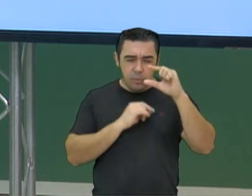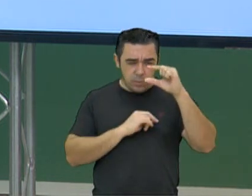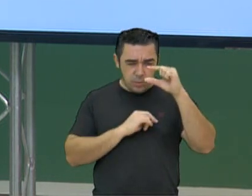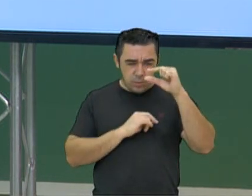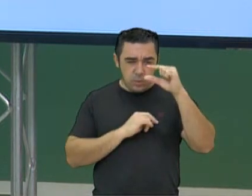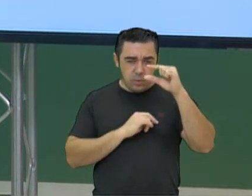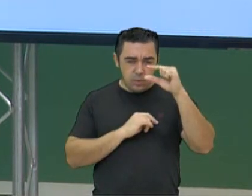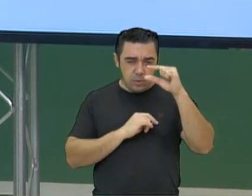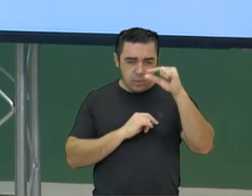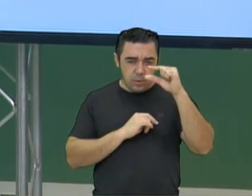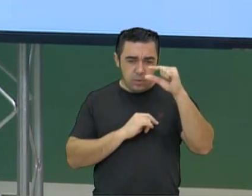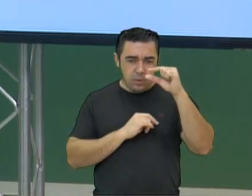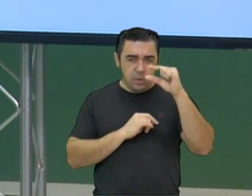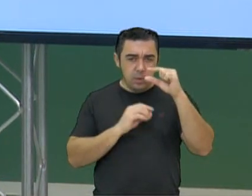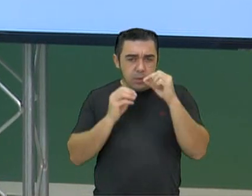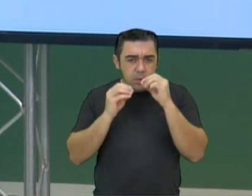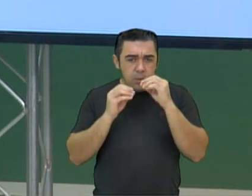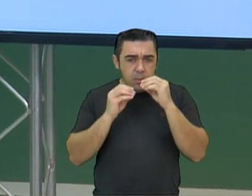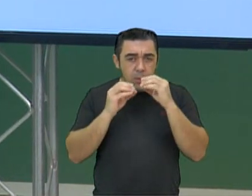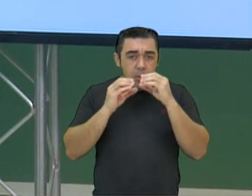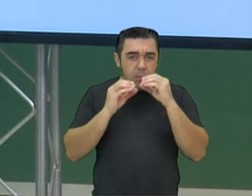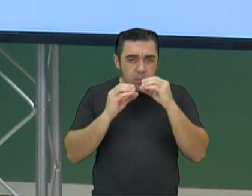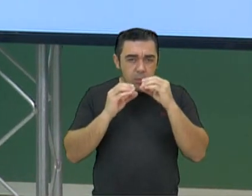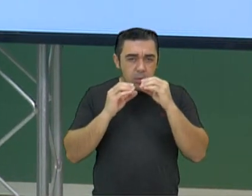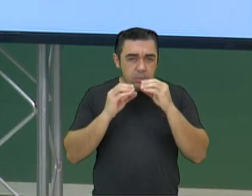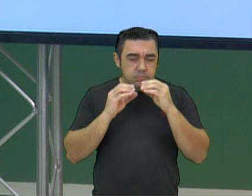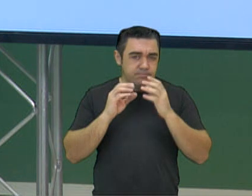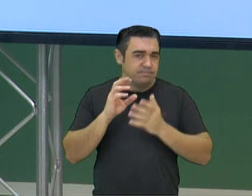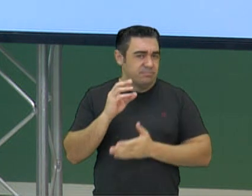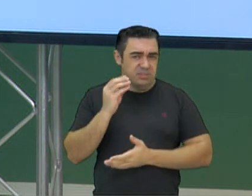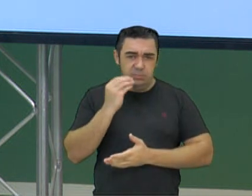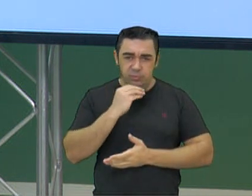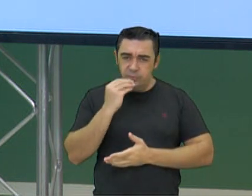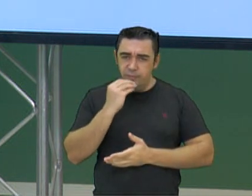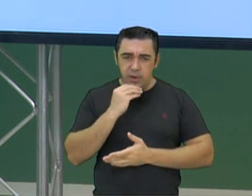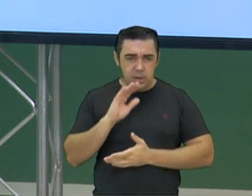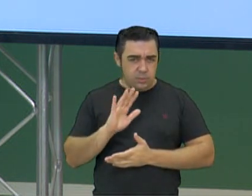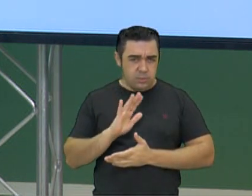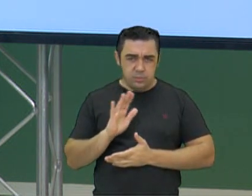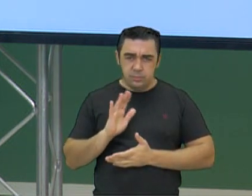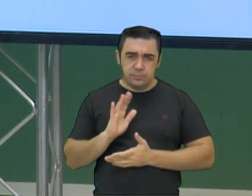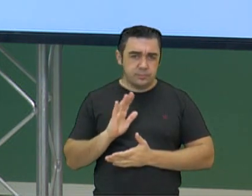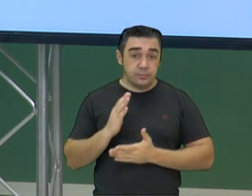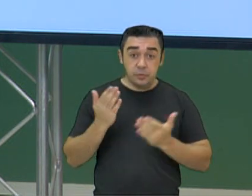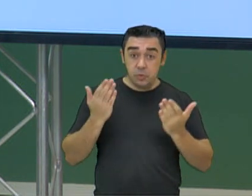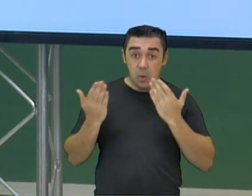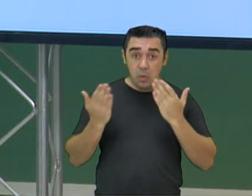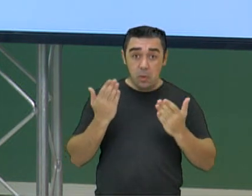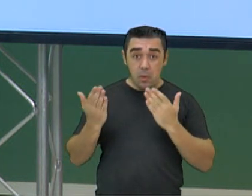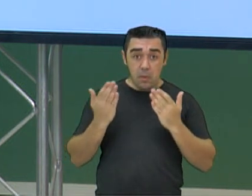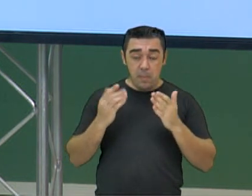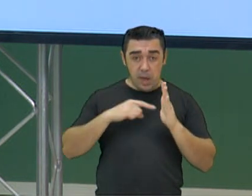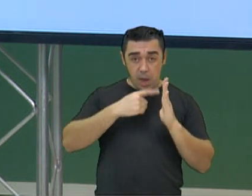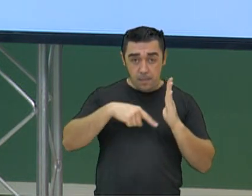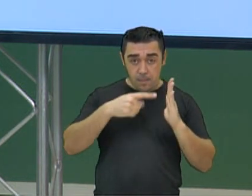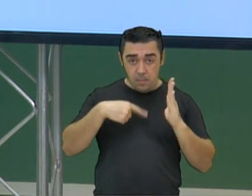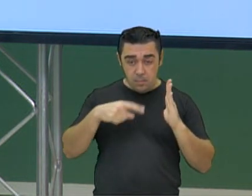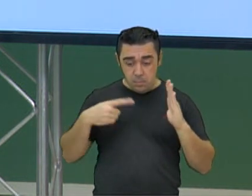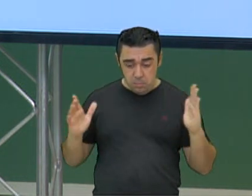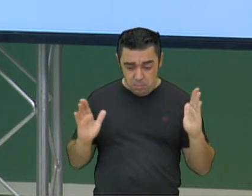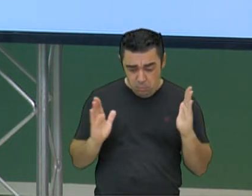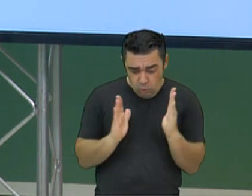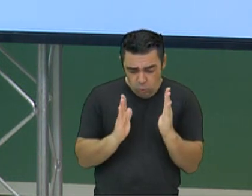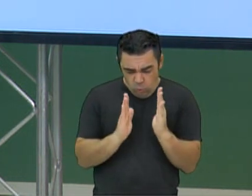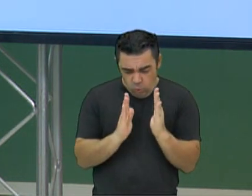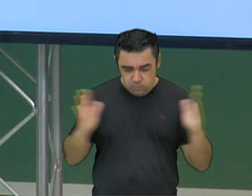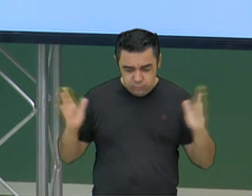mas ela irá voltar para a sua posição original, mas é uma força muito pequena, certo? É uma força praticamente